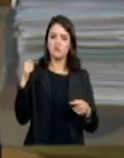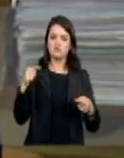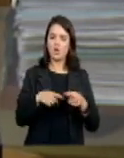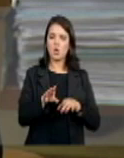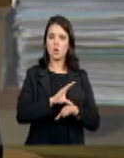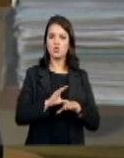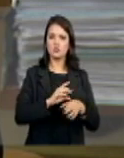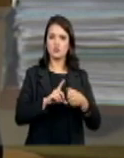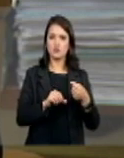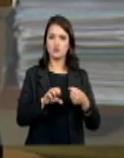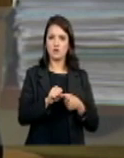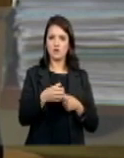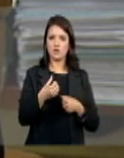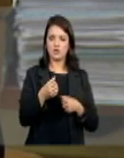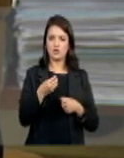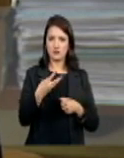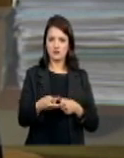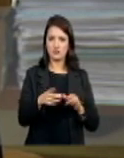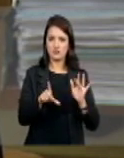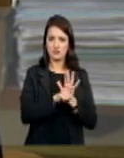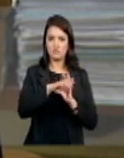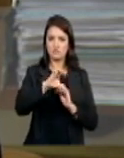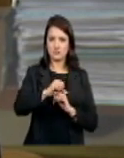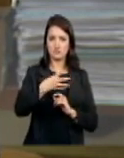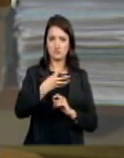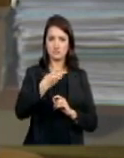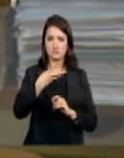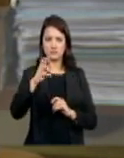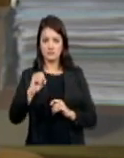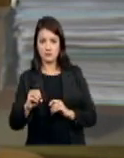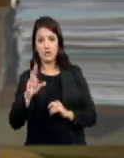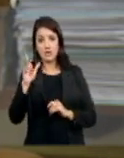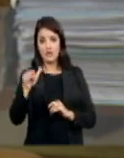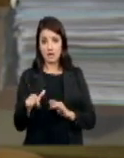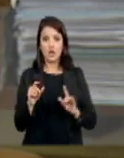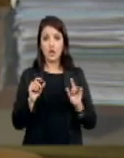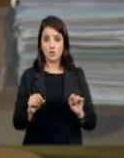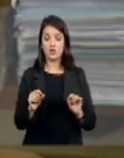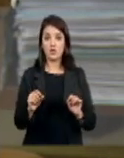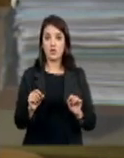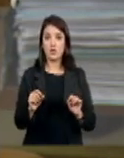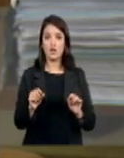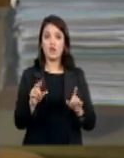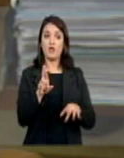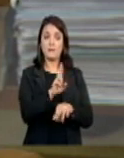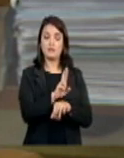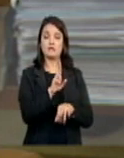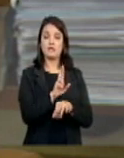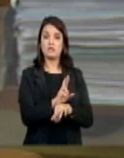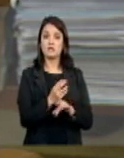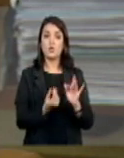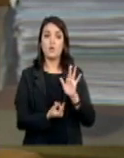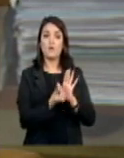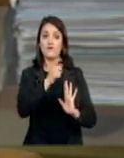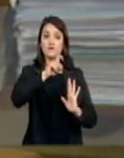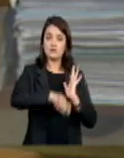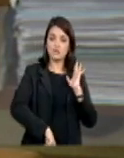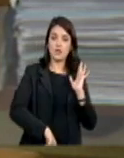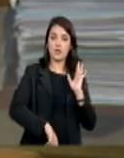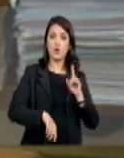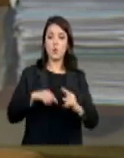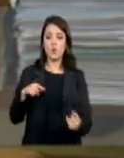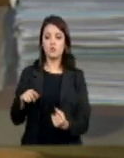da lei 9 430/96 que cuida precisamente da representação fiscal para efeitos penais mas